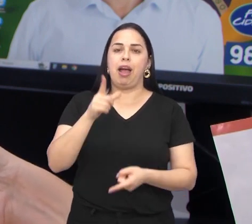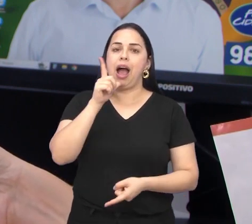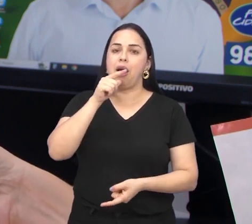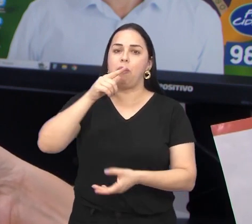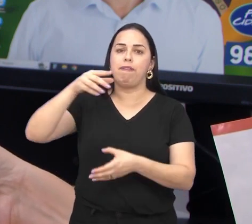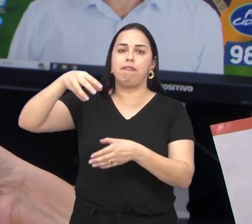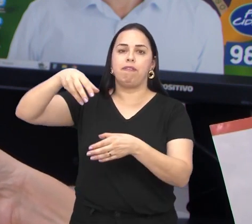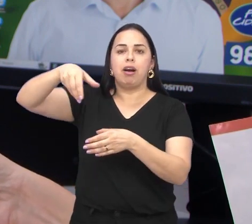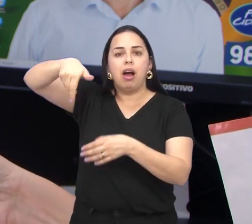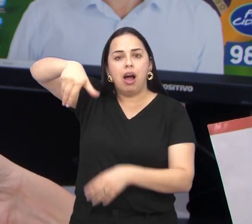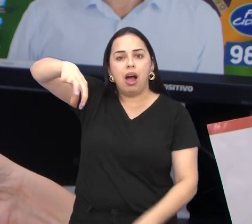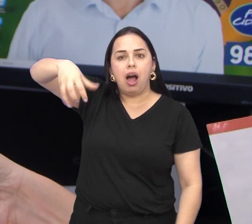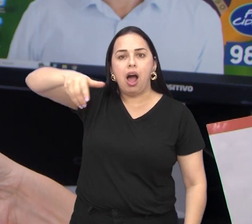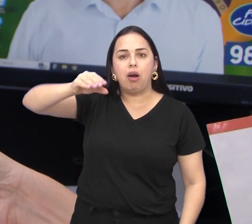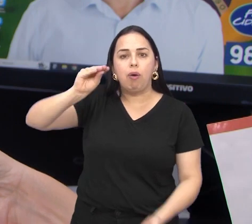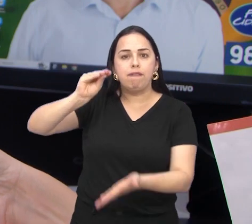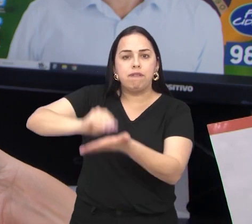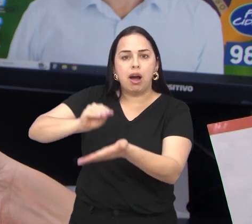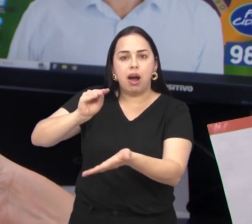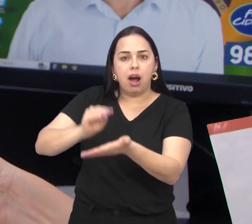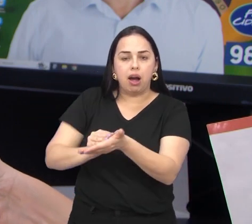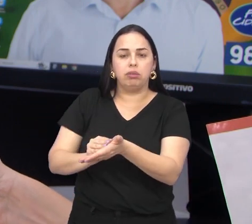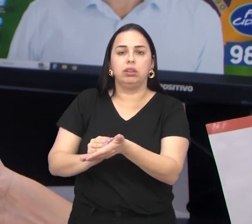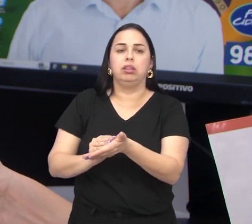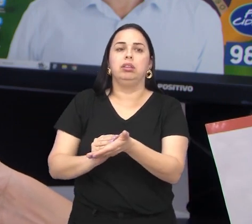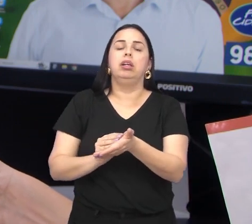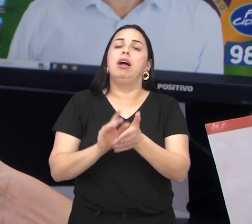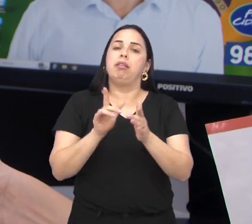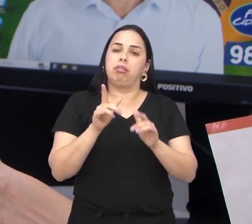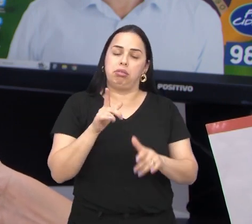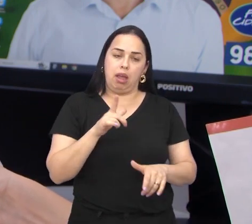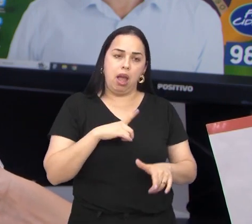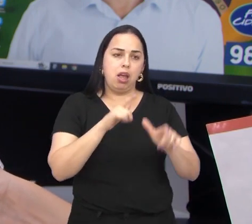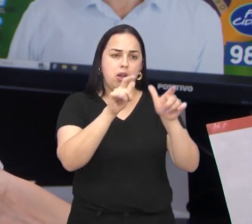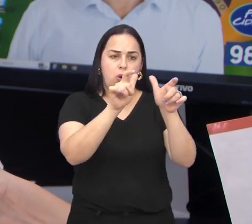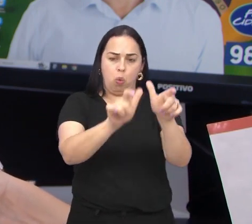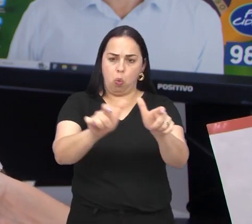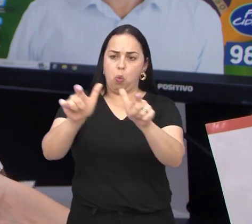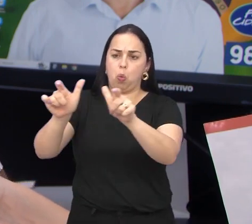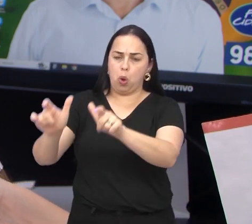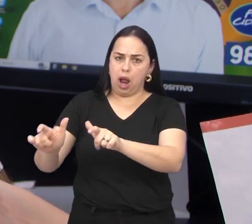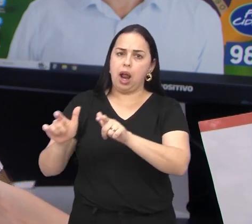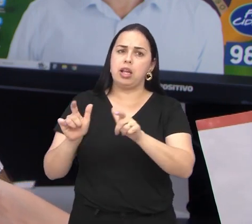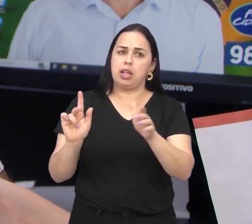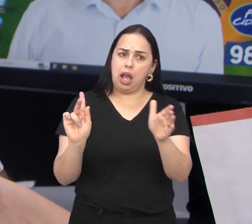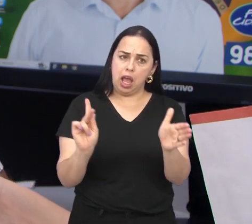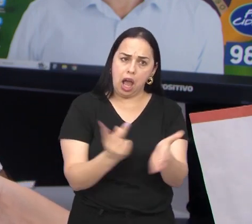de água em nosso município, não é? Temos áreas irregulares que precisam